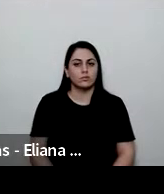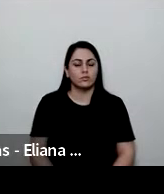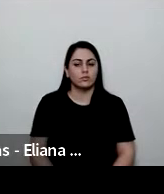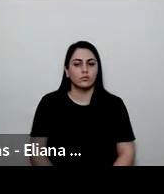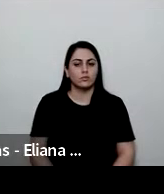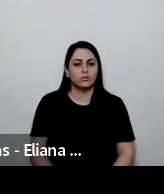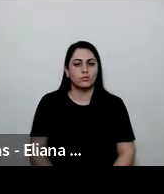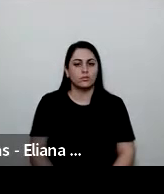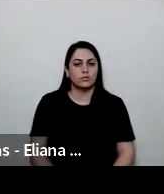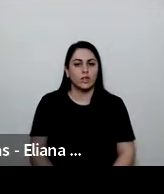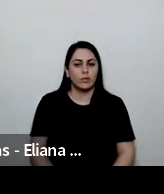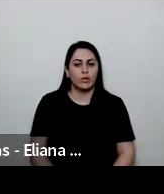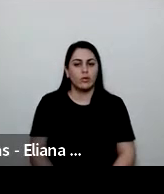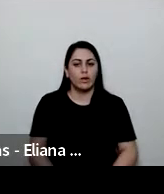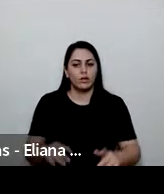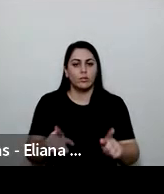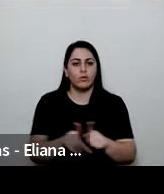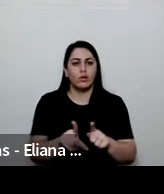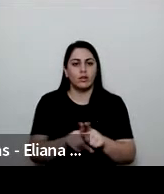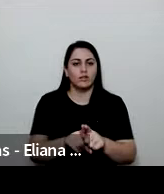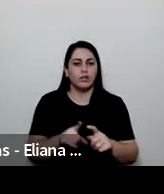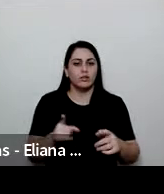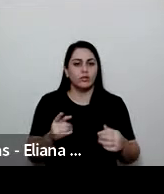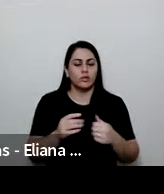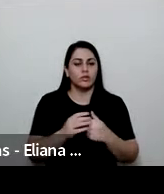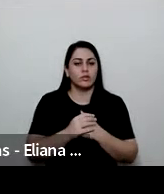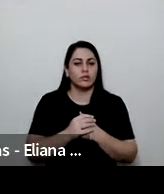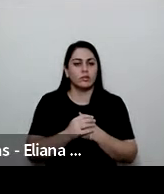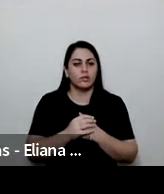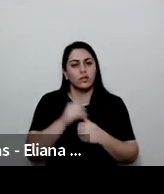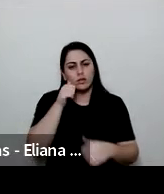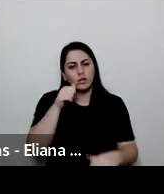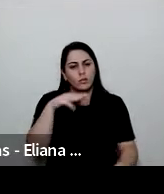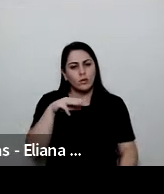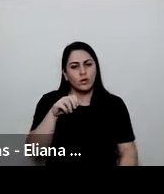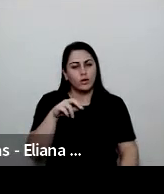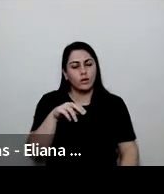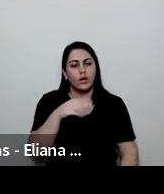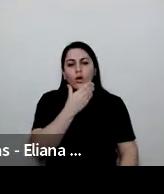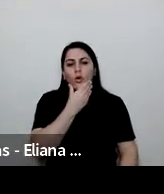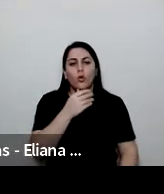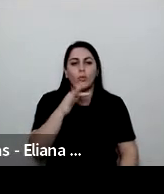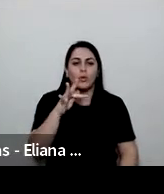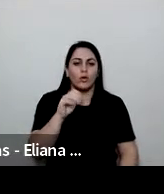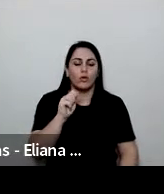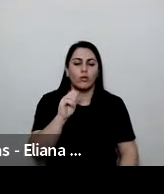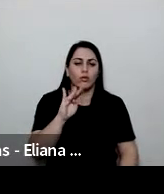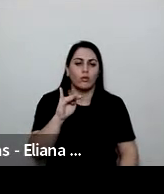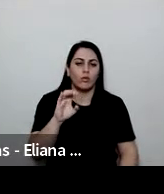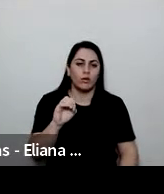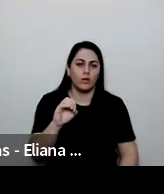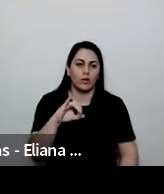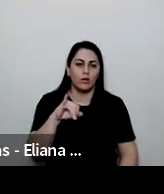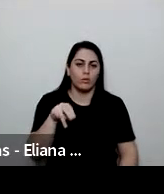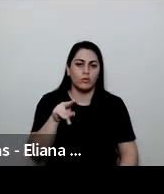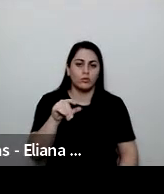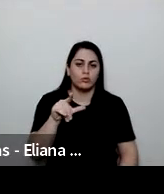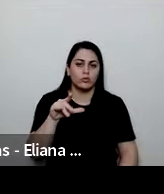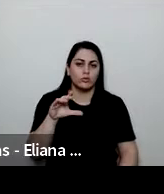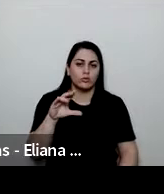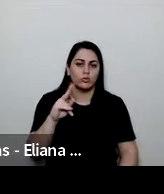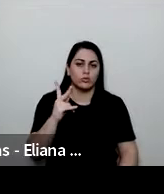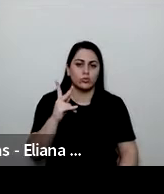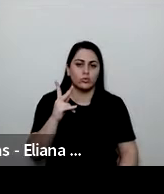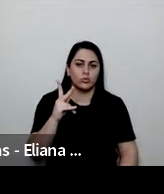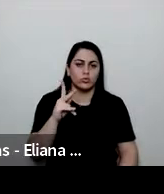o Júlio Nascimento Pinheiro Doutor Fábio Júlio Nascimento Pinheiro que é o Júlio Pinheiro tanquinho